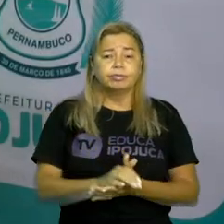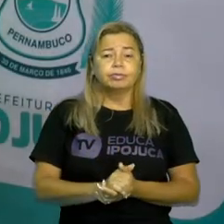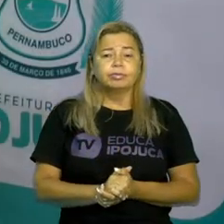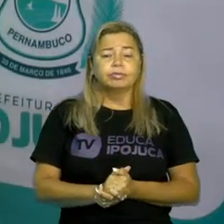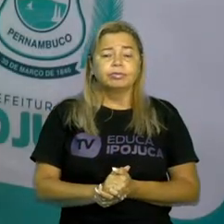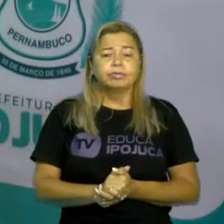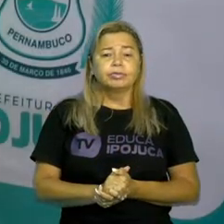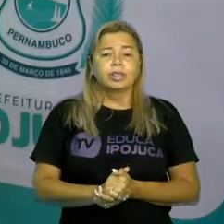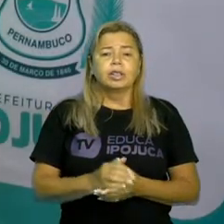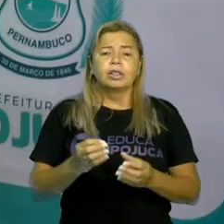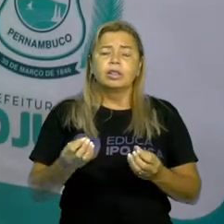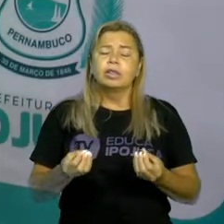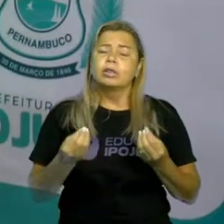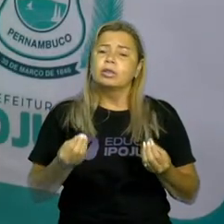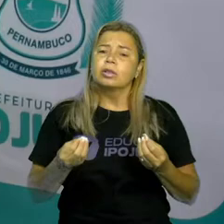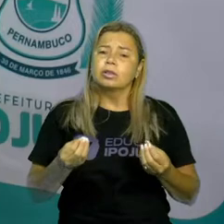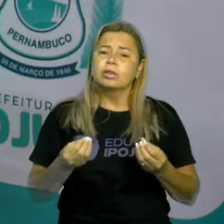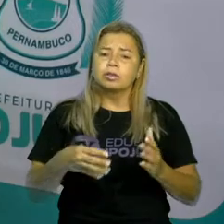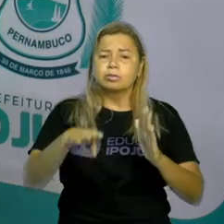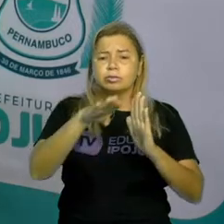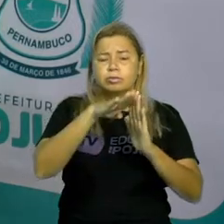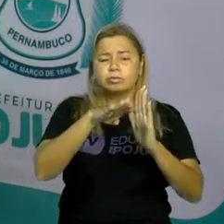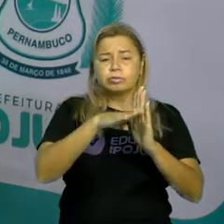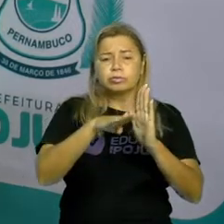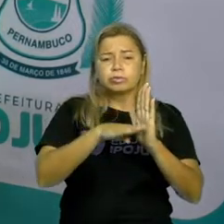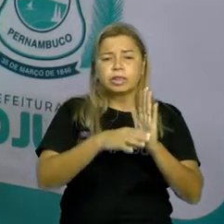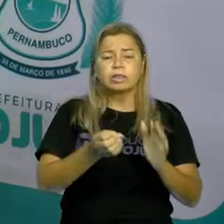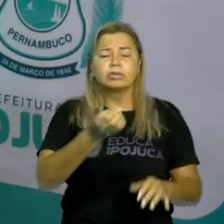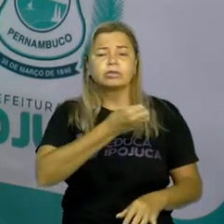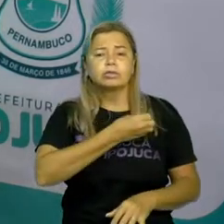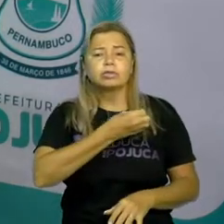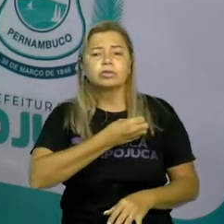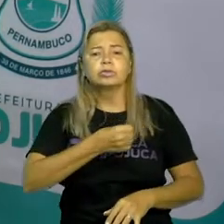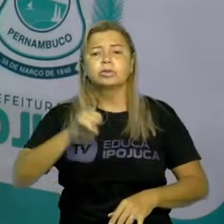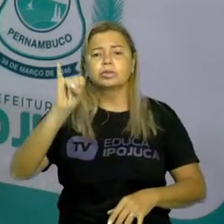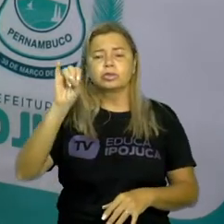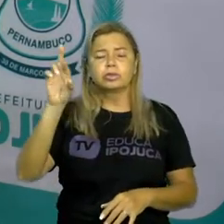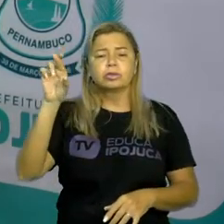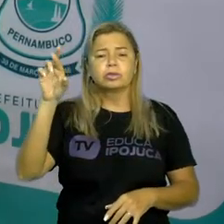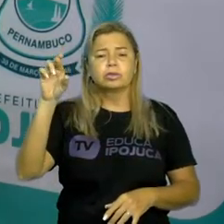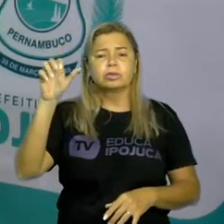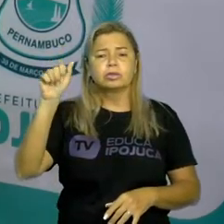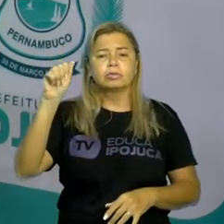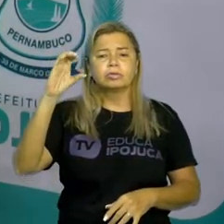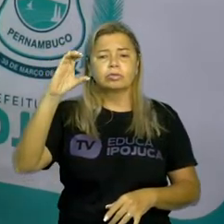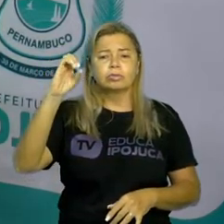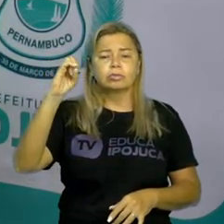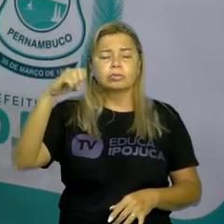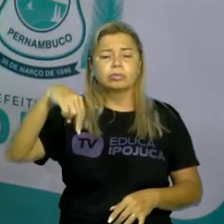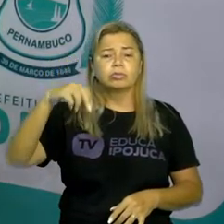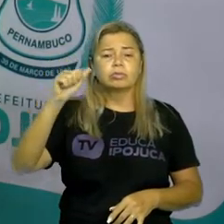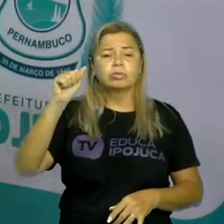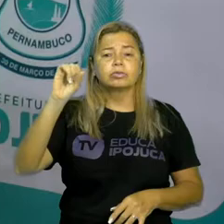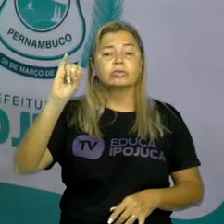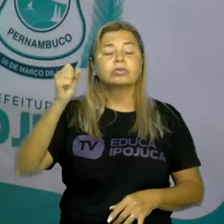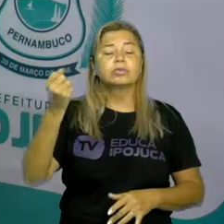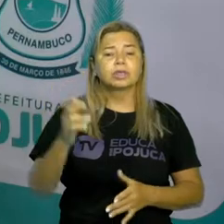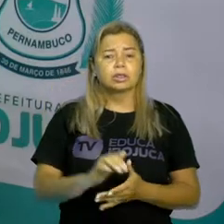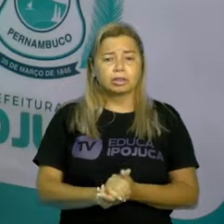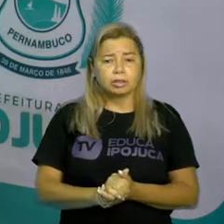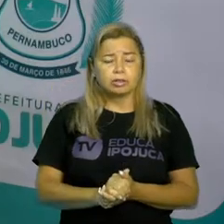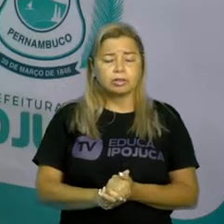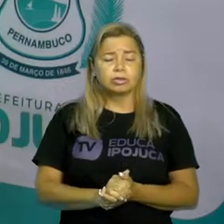são classificados os números racionais existe uma classificação para os números racionais veja em lá embaixo